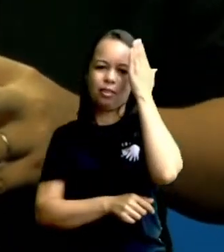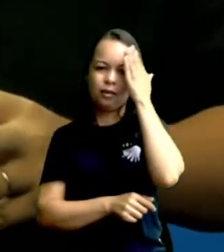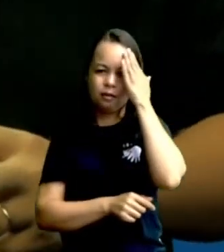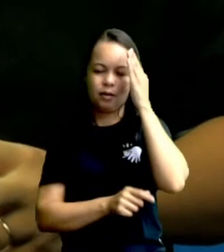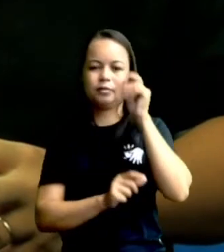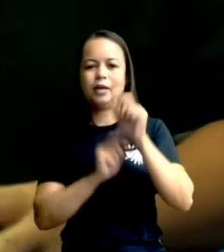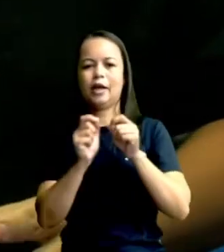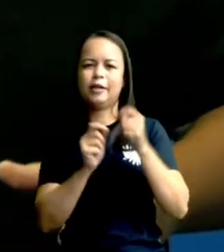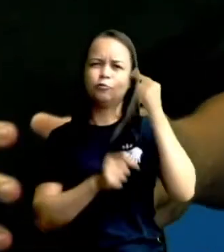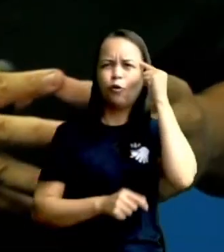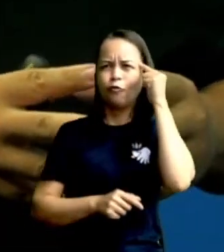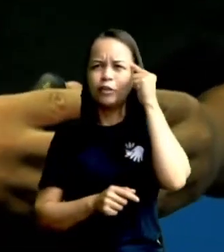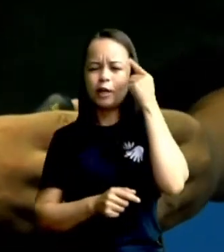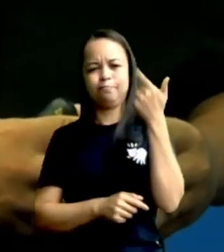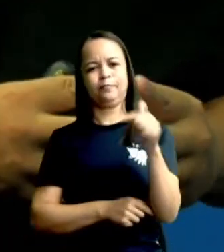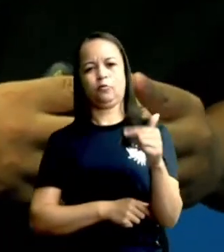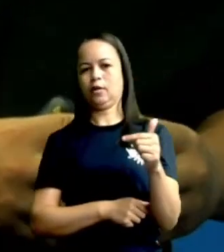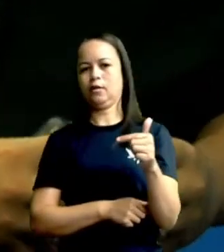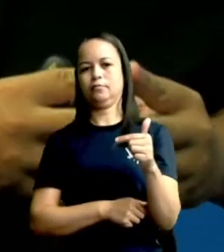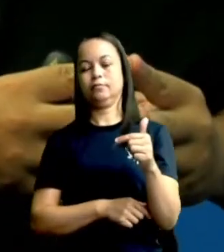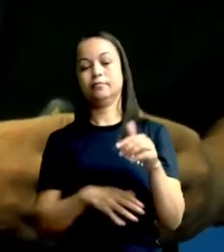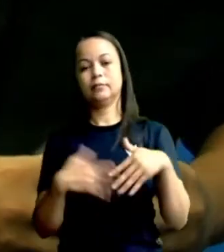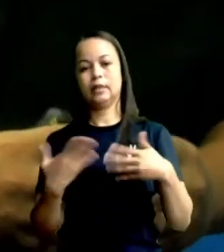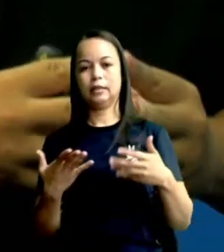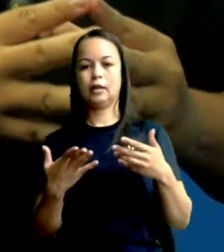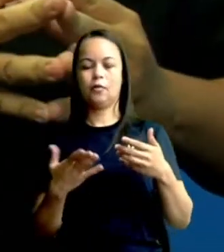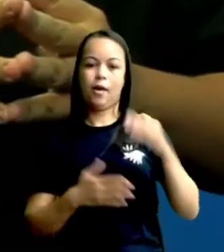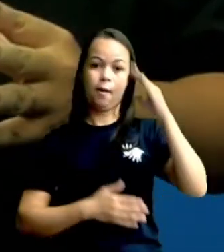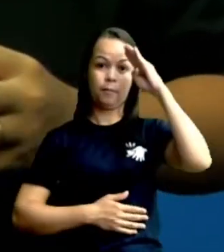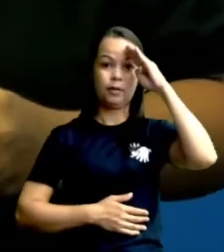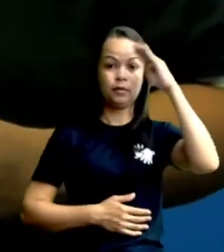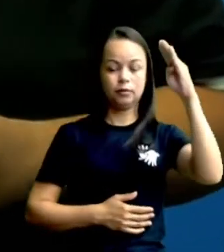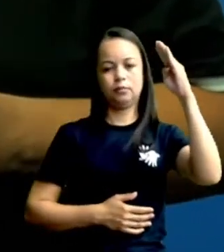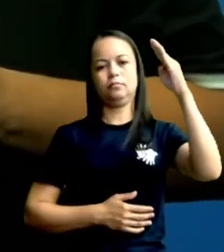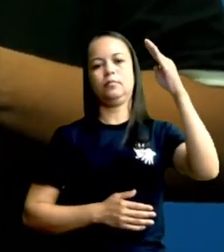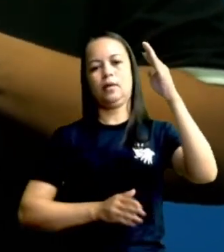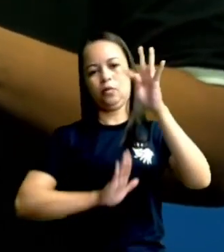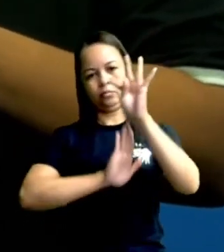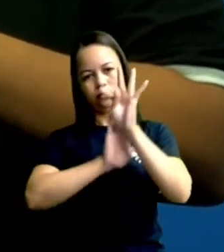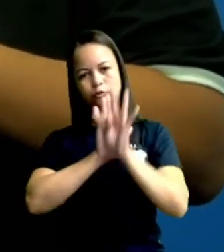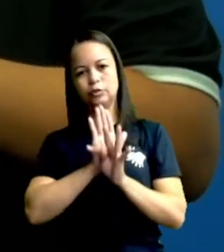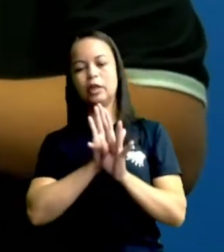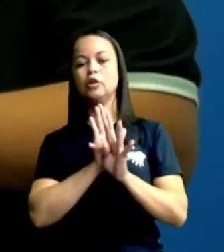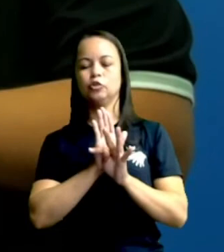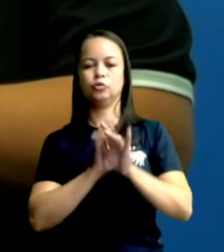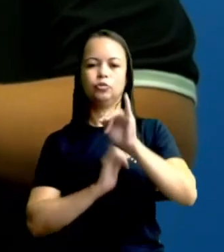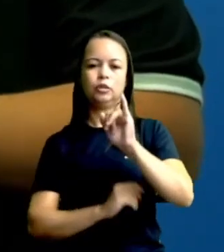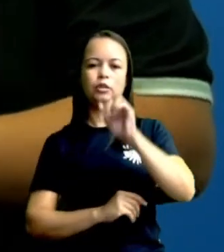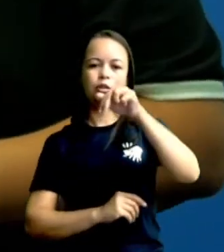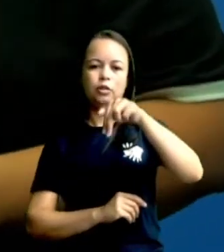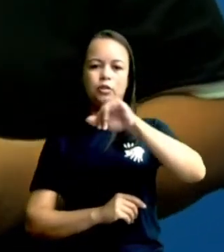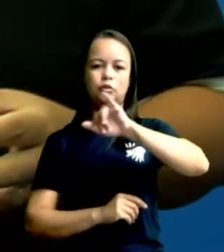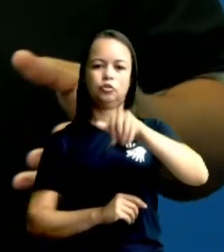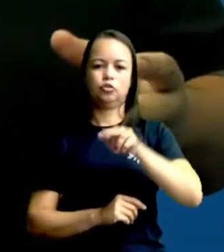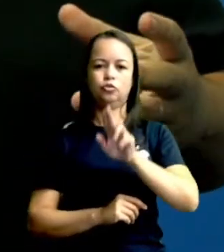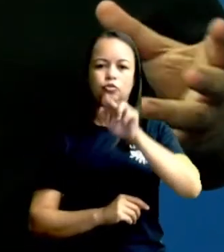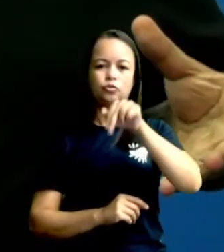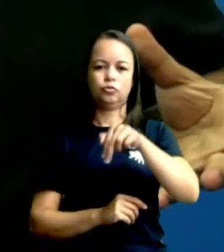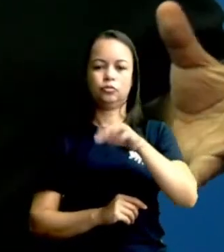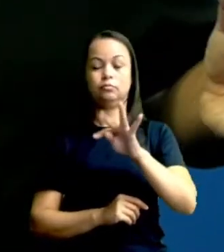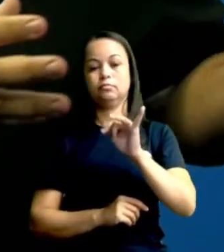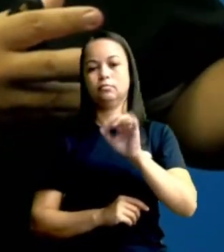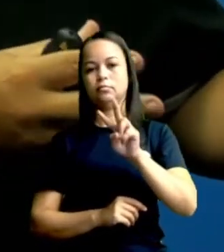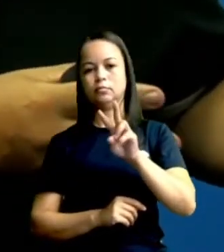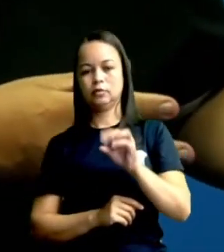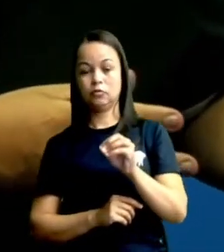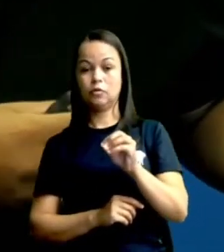deixe dúvida. Essa é a principal função do texto injuntivo, tá bom? Ele vai